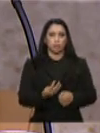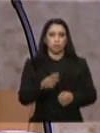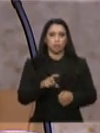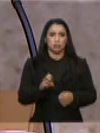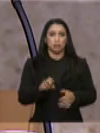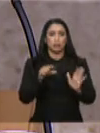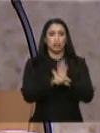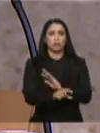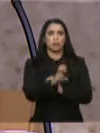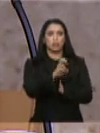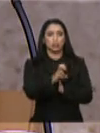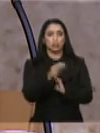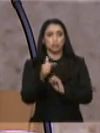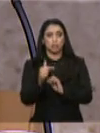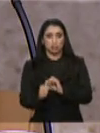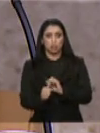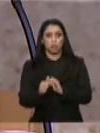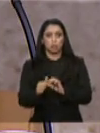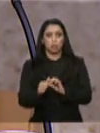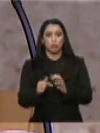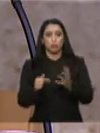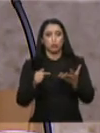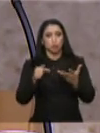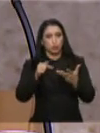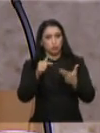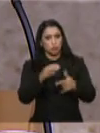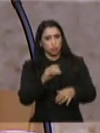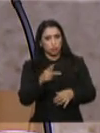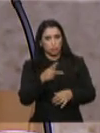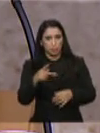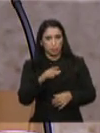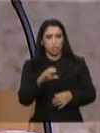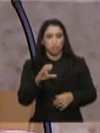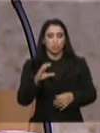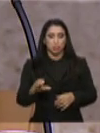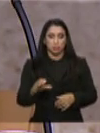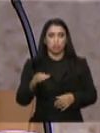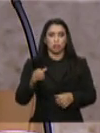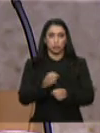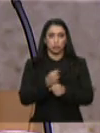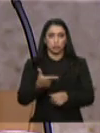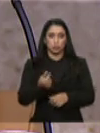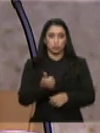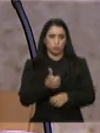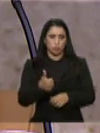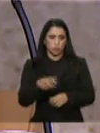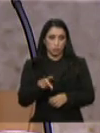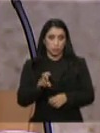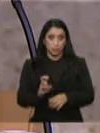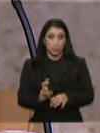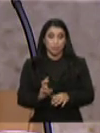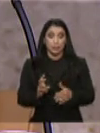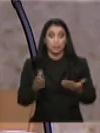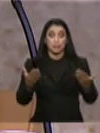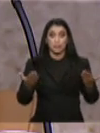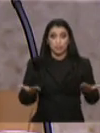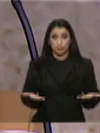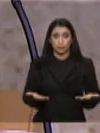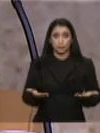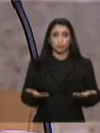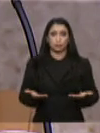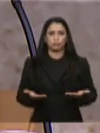5º e 7º, todos do CPC de 2015, conforme o caso. Já nas